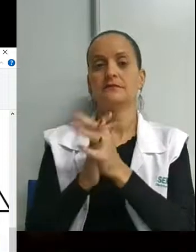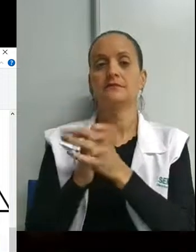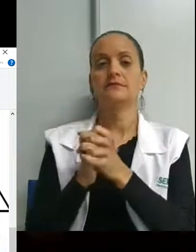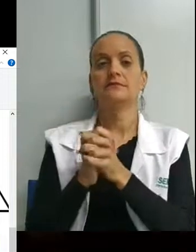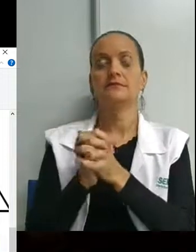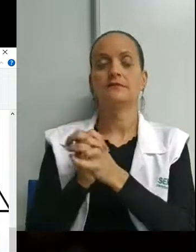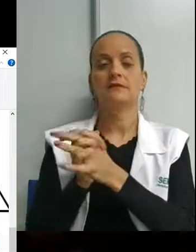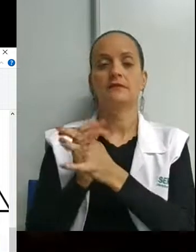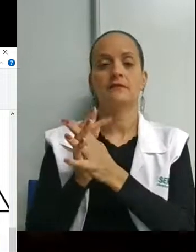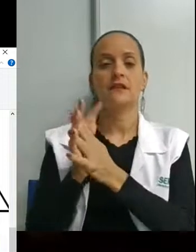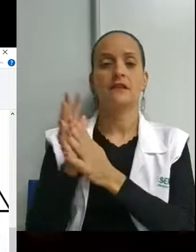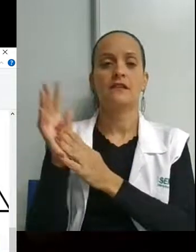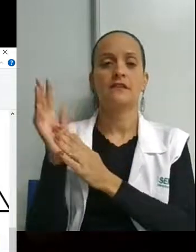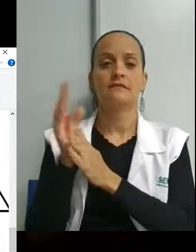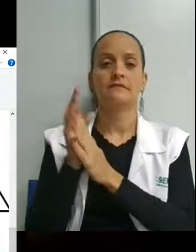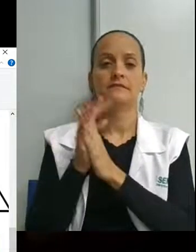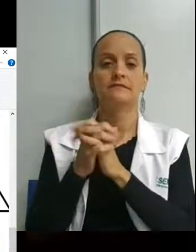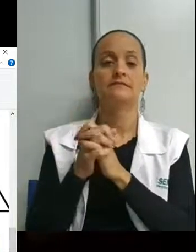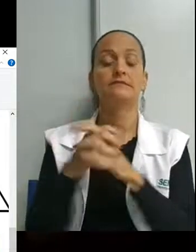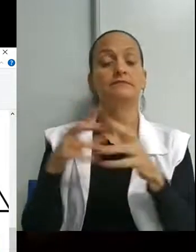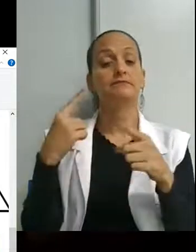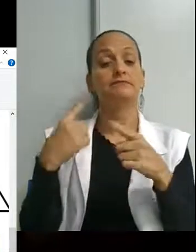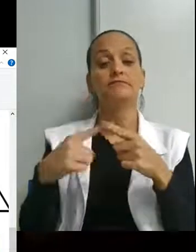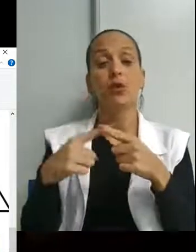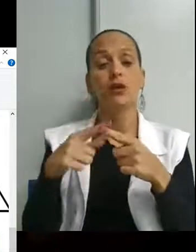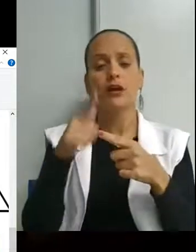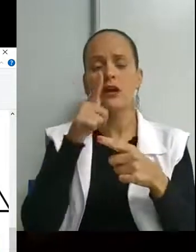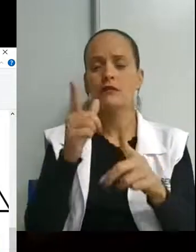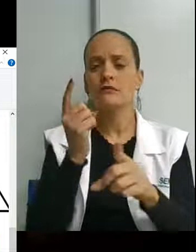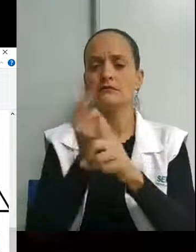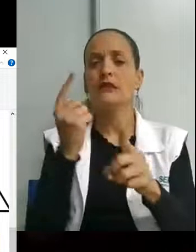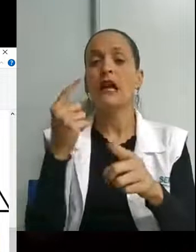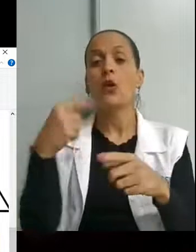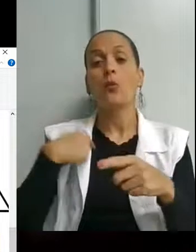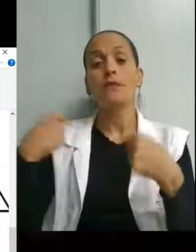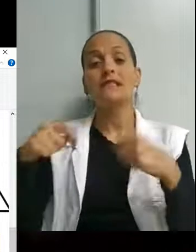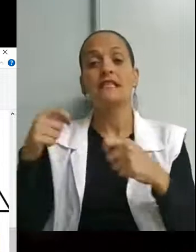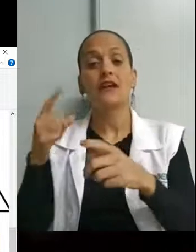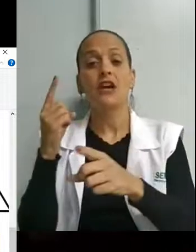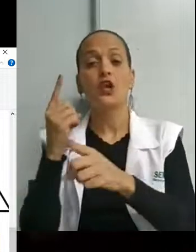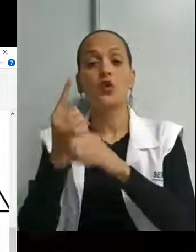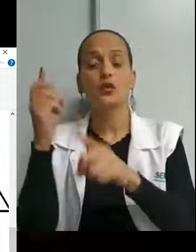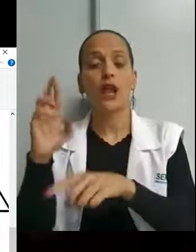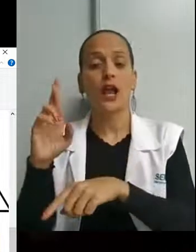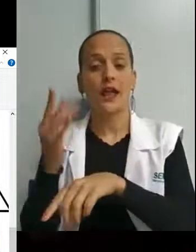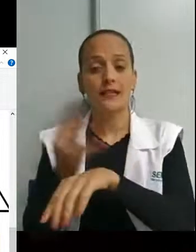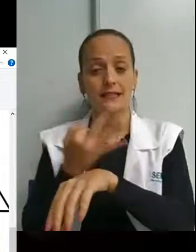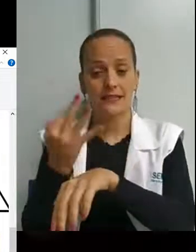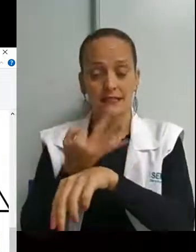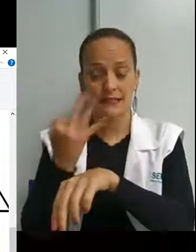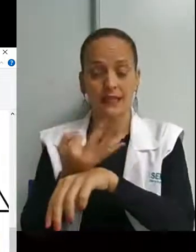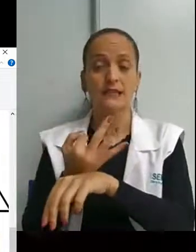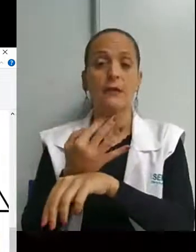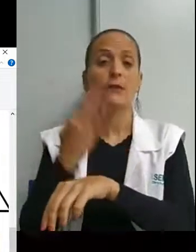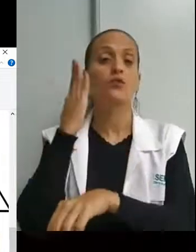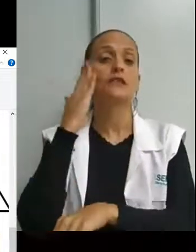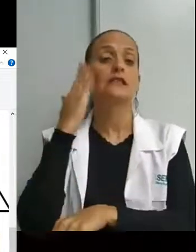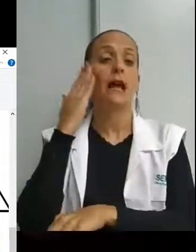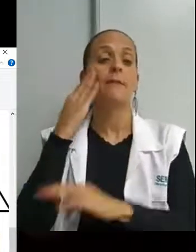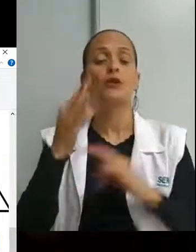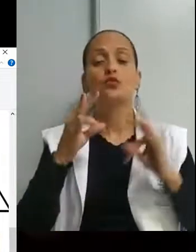dessa resistência aqui, ó. Por quê? A gente precisou encontrar ele para a gente saber quanto que é a resistência total do circuito,